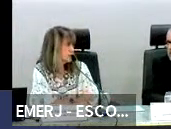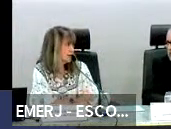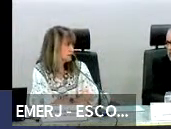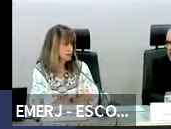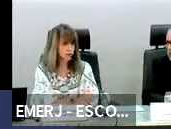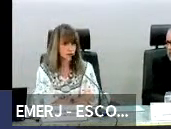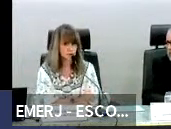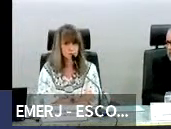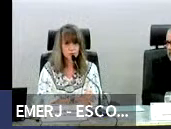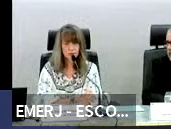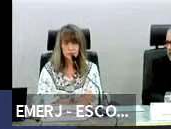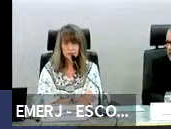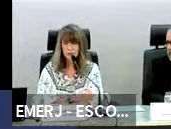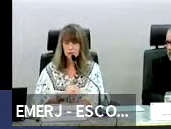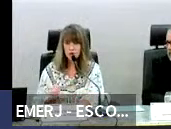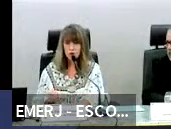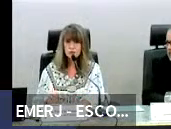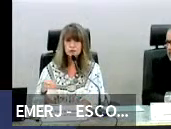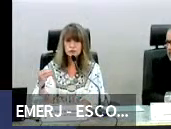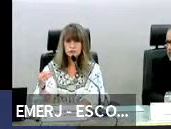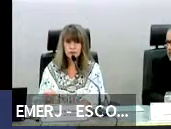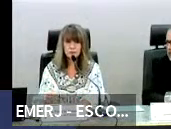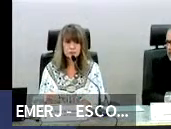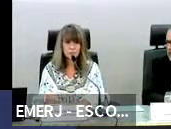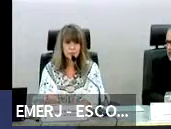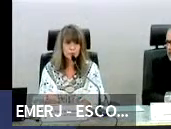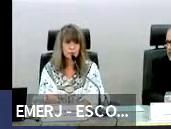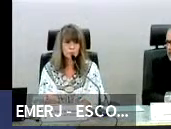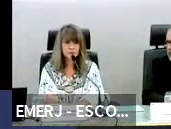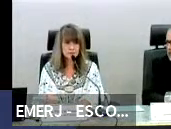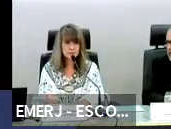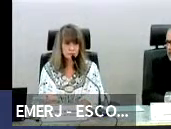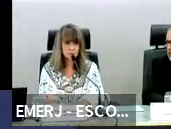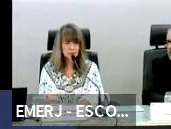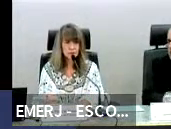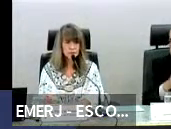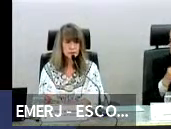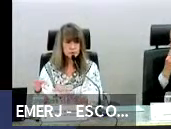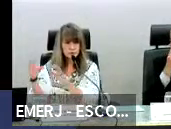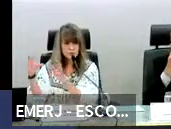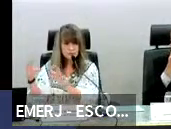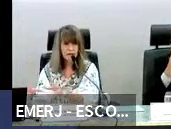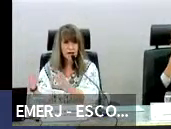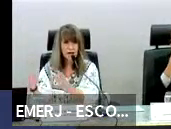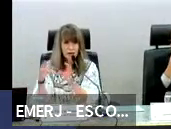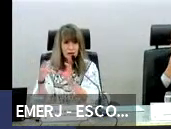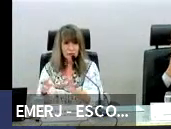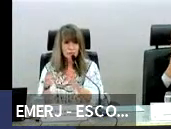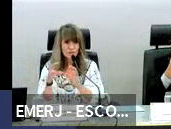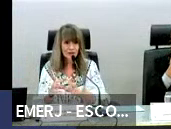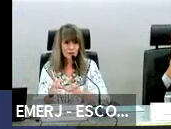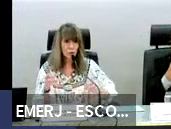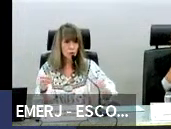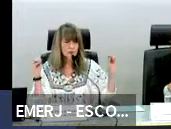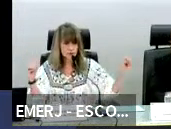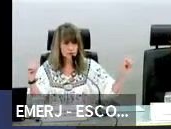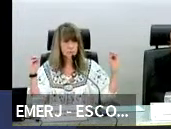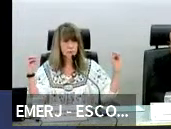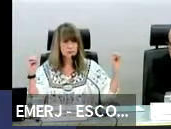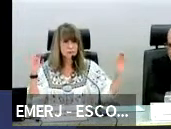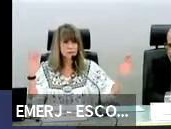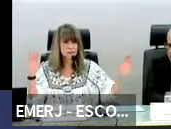jurídicos atingidos. Então, nós tivemos a preocupação não de fixar